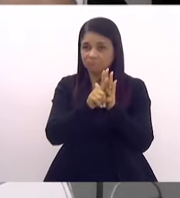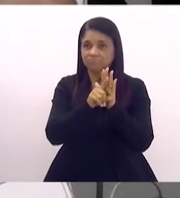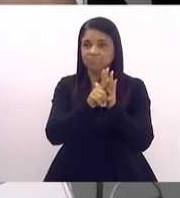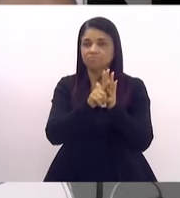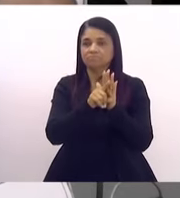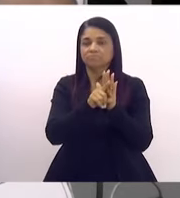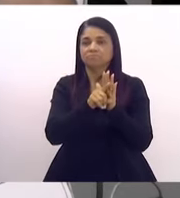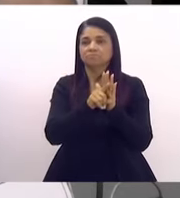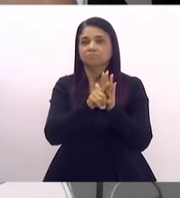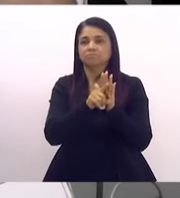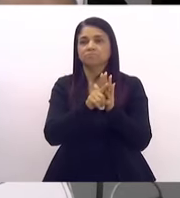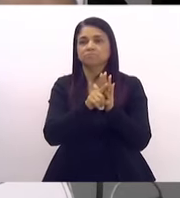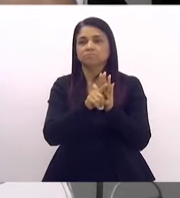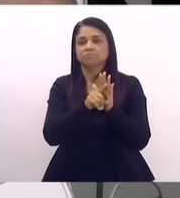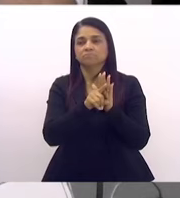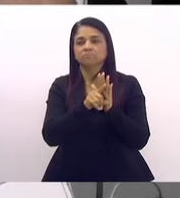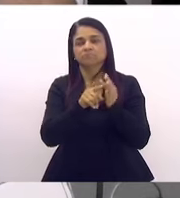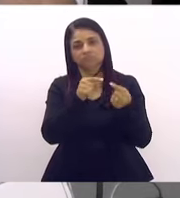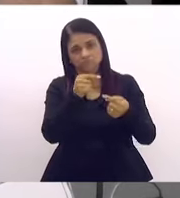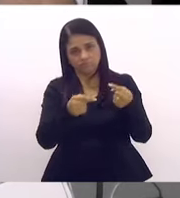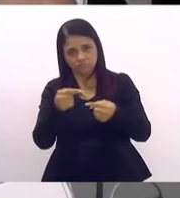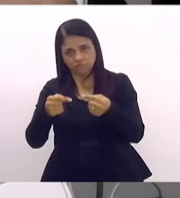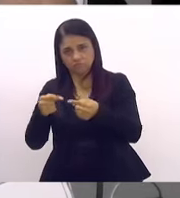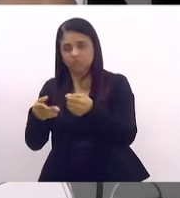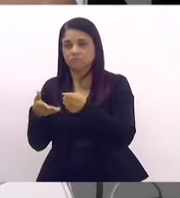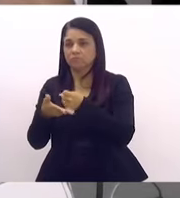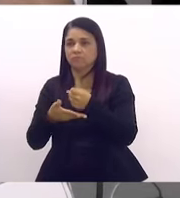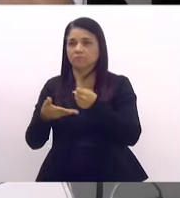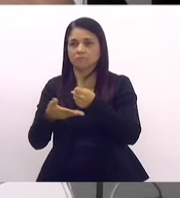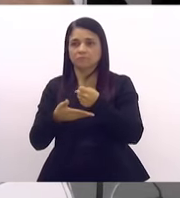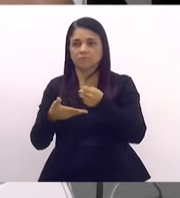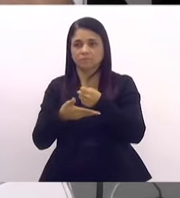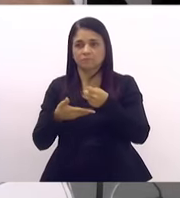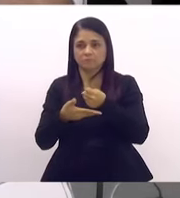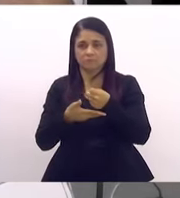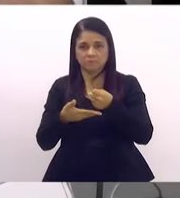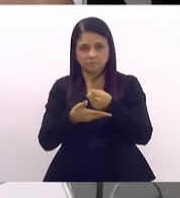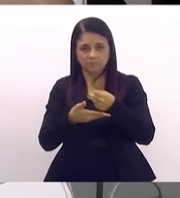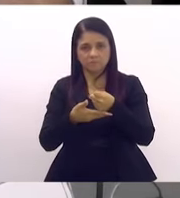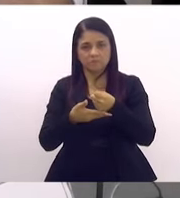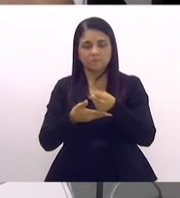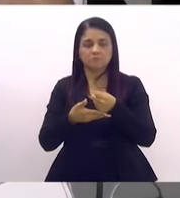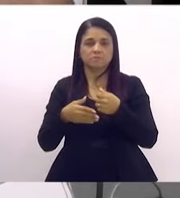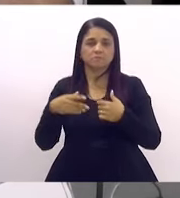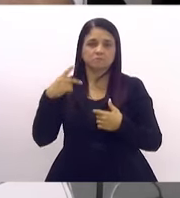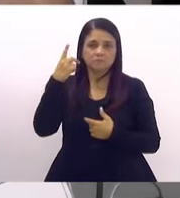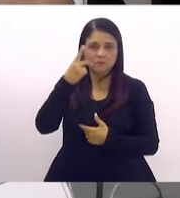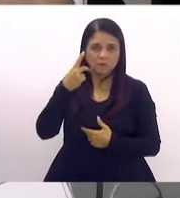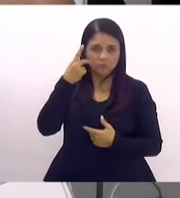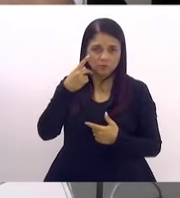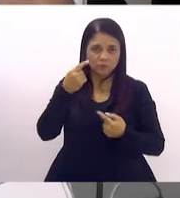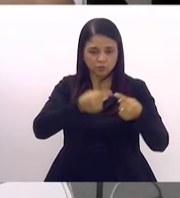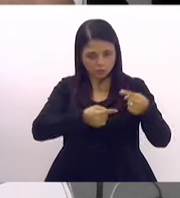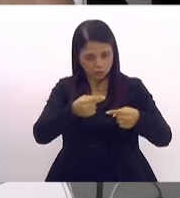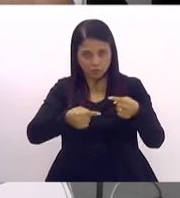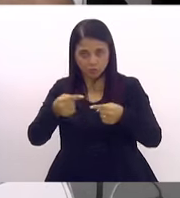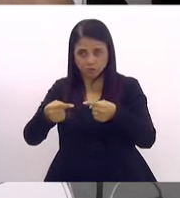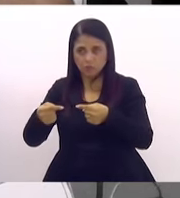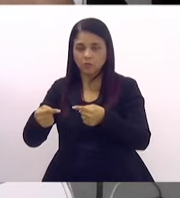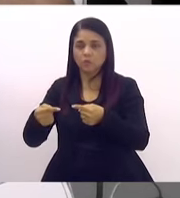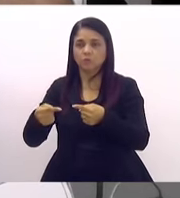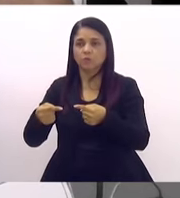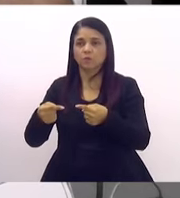tem que discutir baseado, e que pese as esferas políticas da discussão, tem que discutir baseado no que